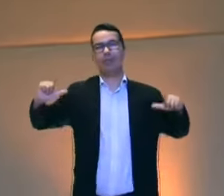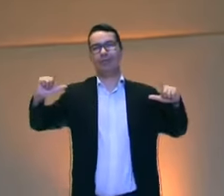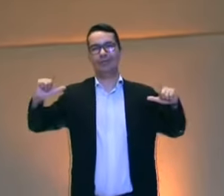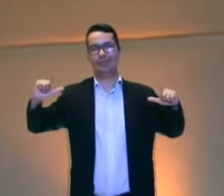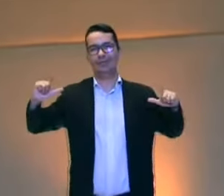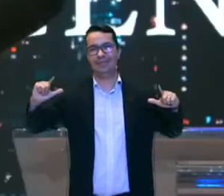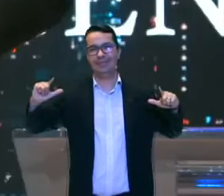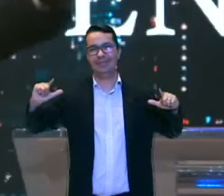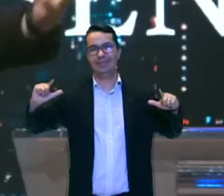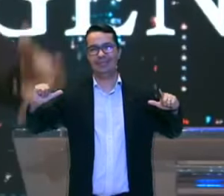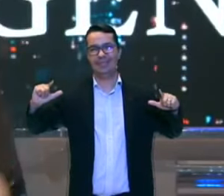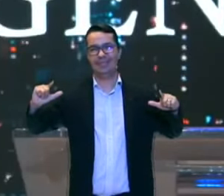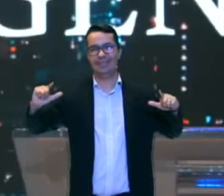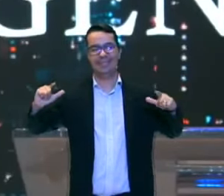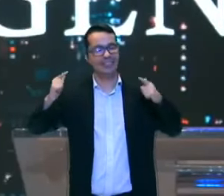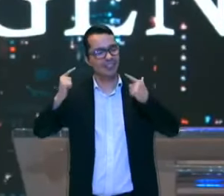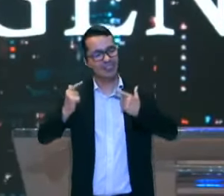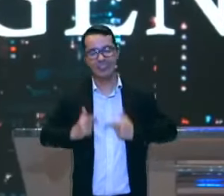eu estava livre.